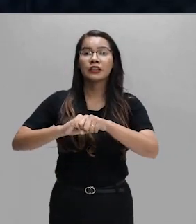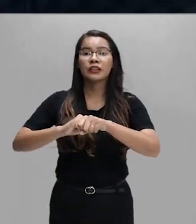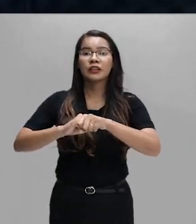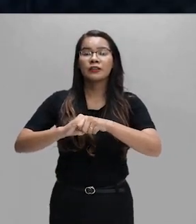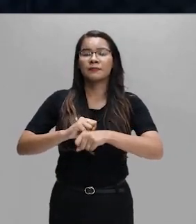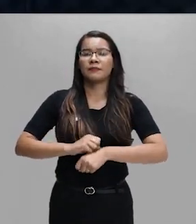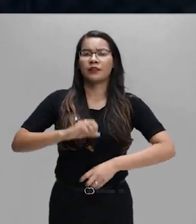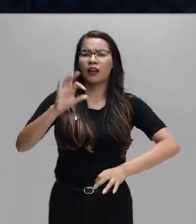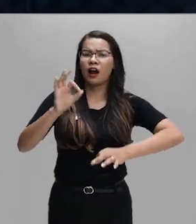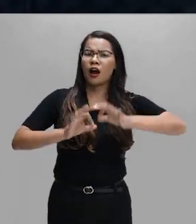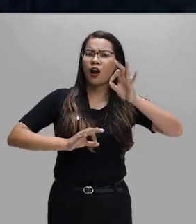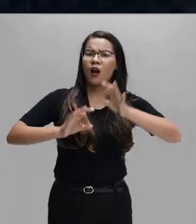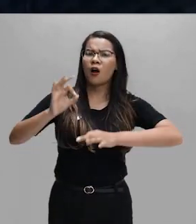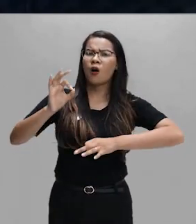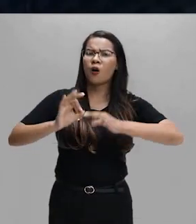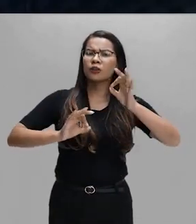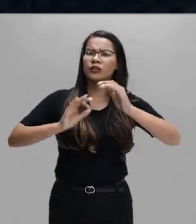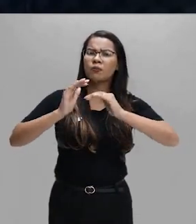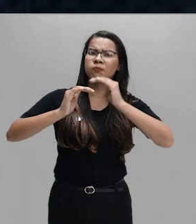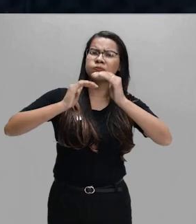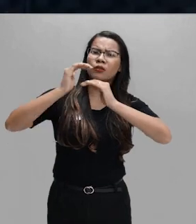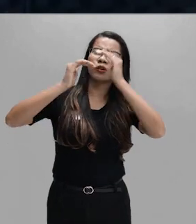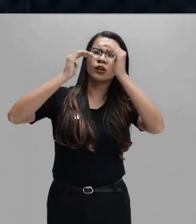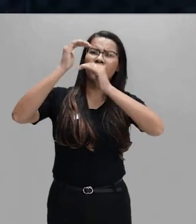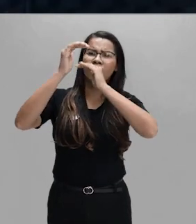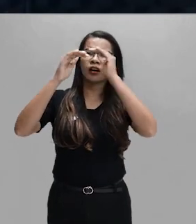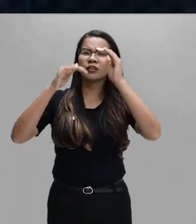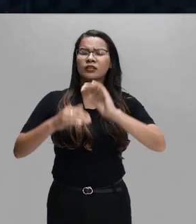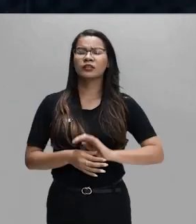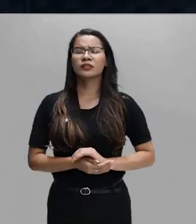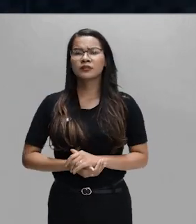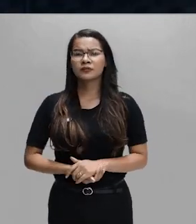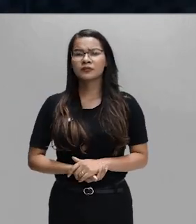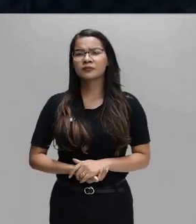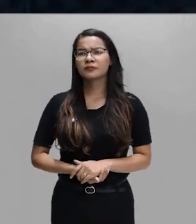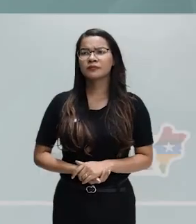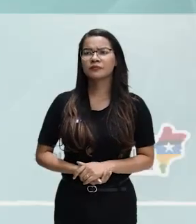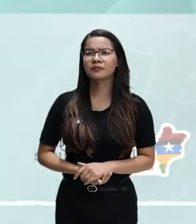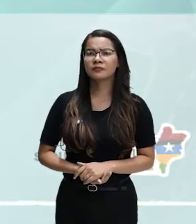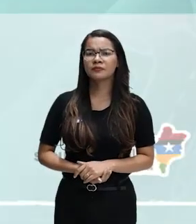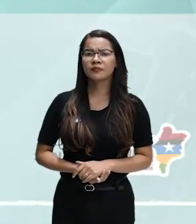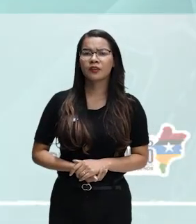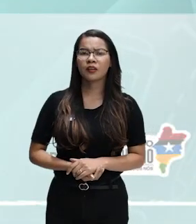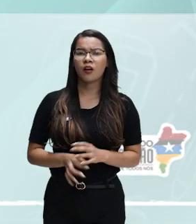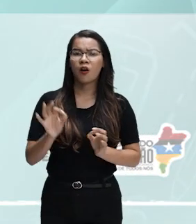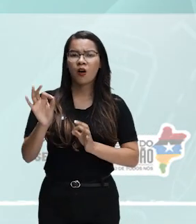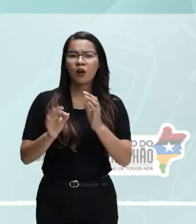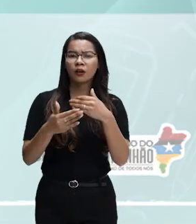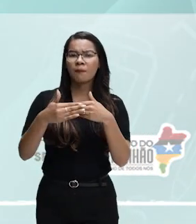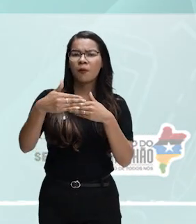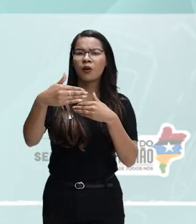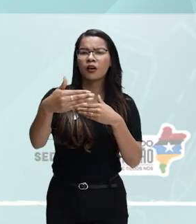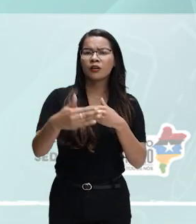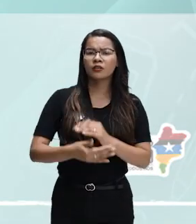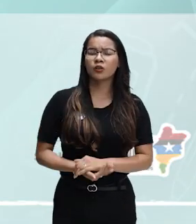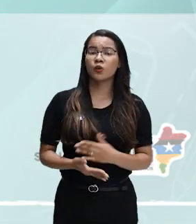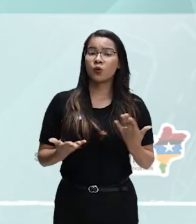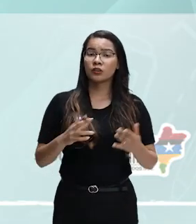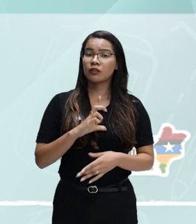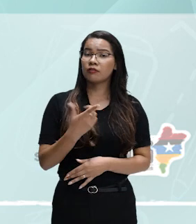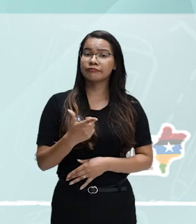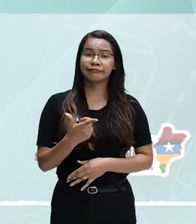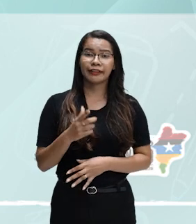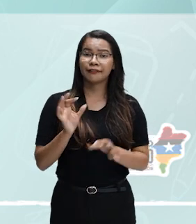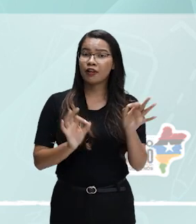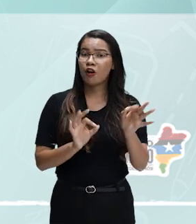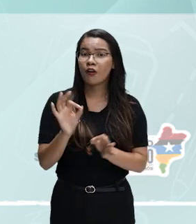A frase da bandeira do Brasil. A nossa bandeira ela tem um lema positivista, a defesa da ordem e do progresso. Quando não há ordem, existe